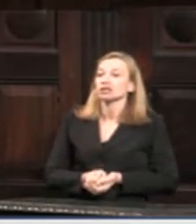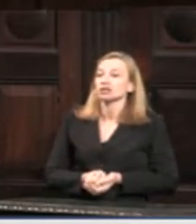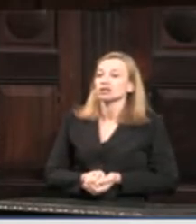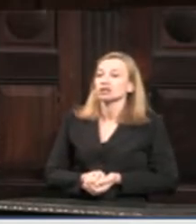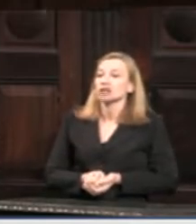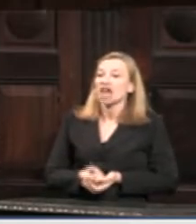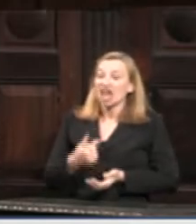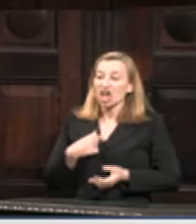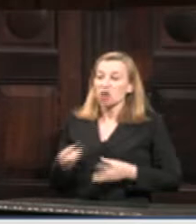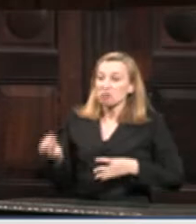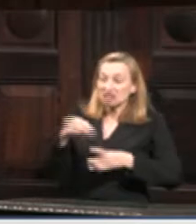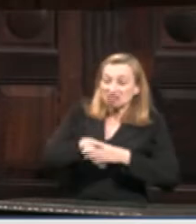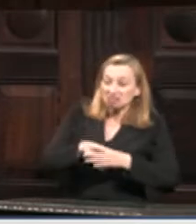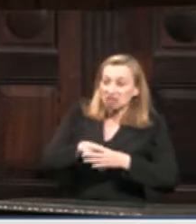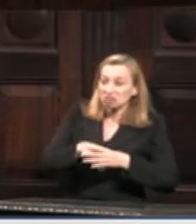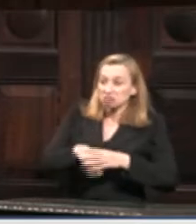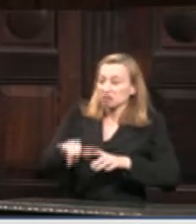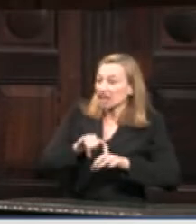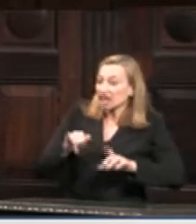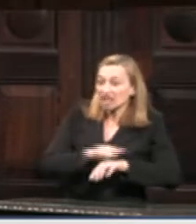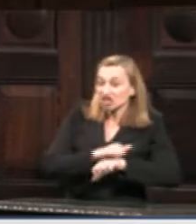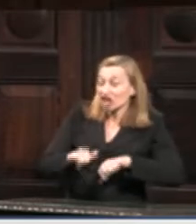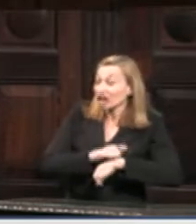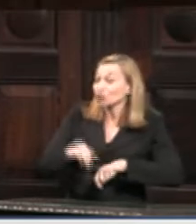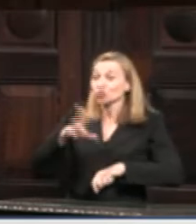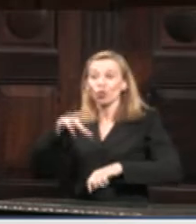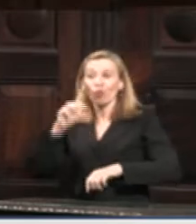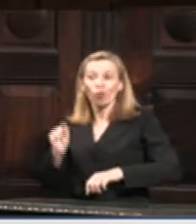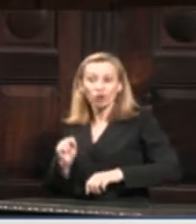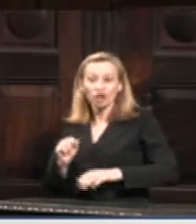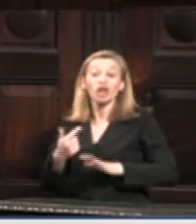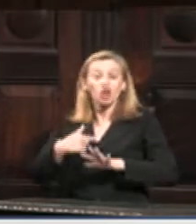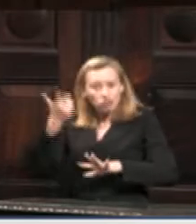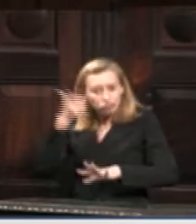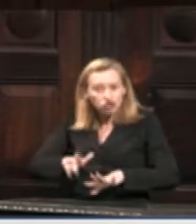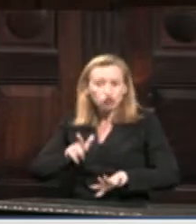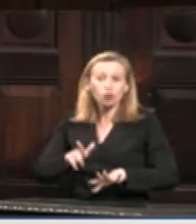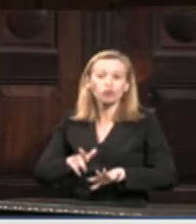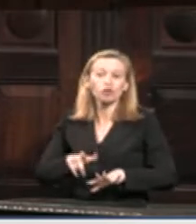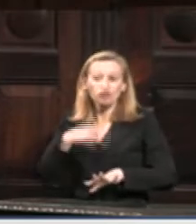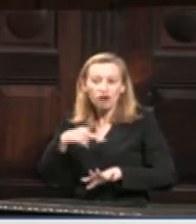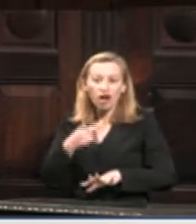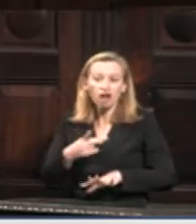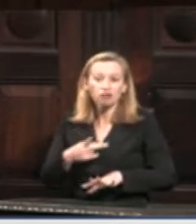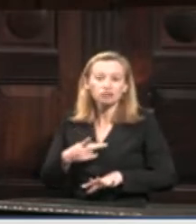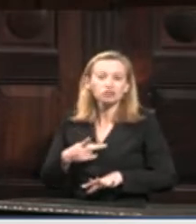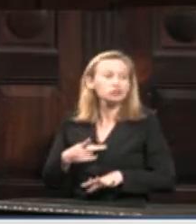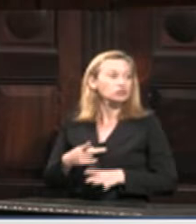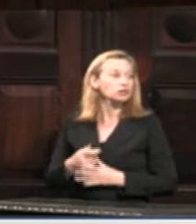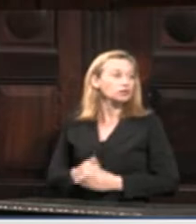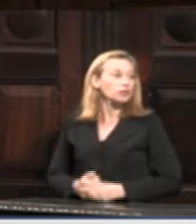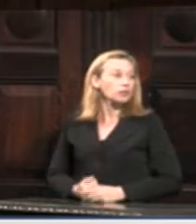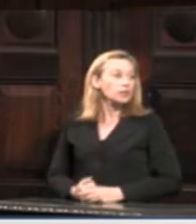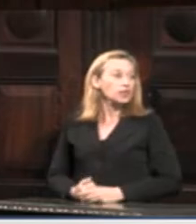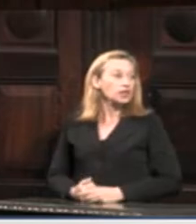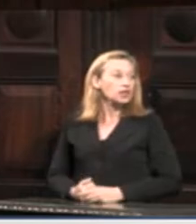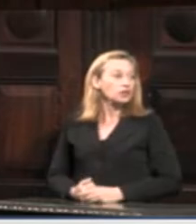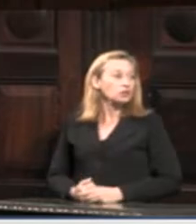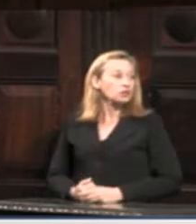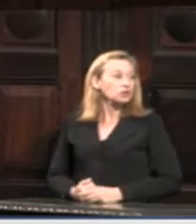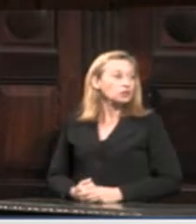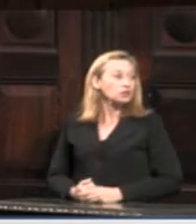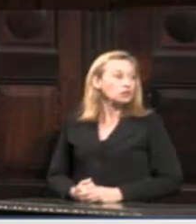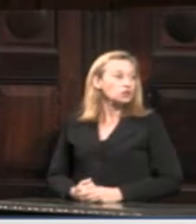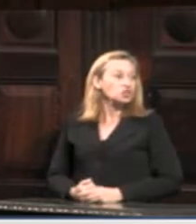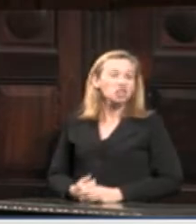Jato. Repito, quem está falando aqui, deputado Eliomar, está dizendo que isso